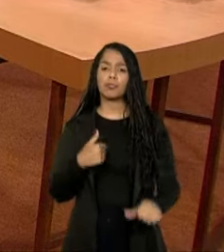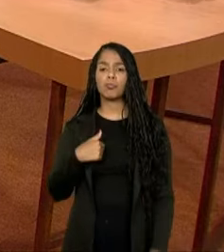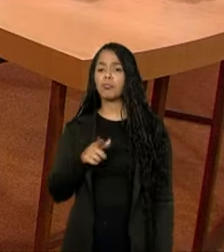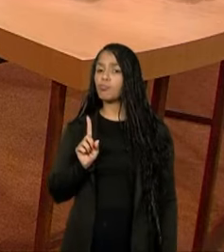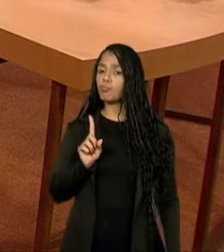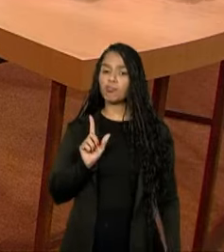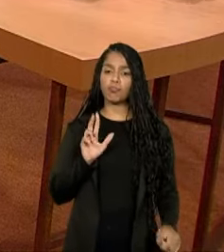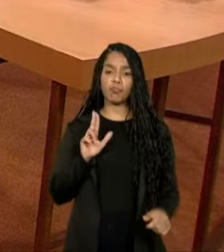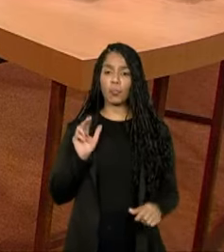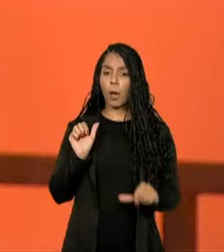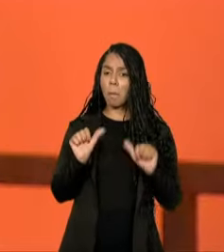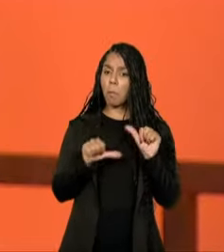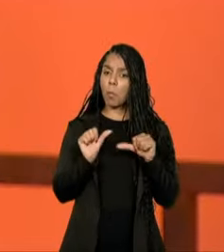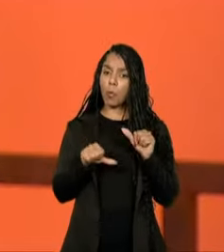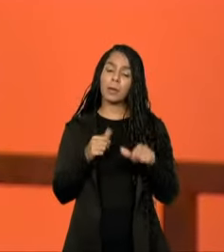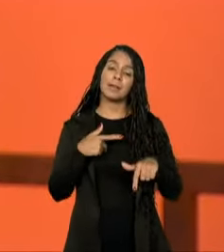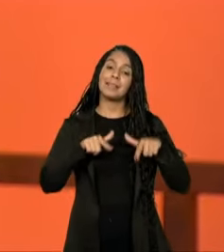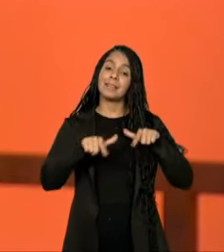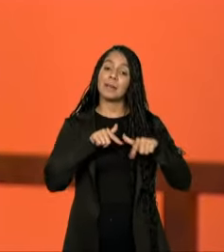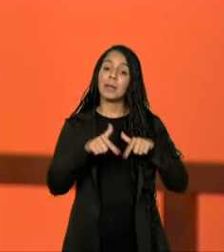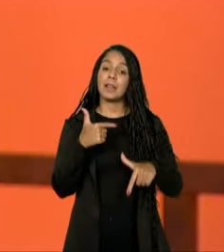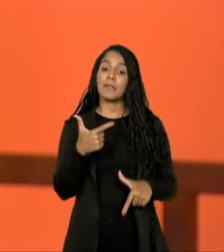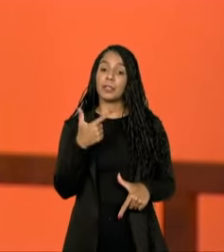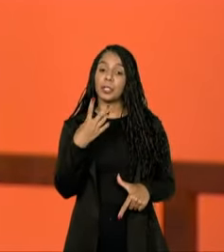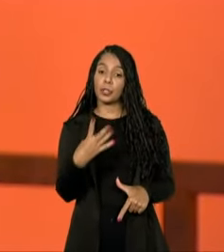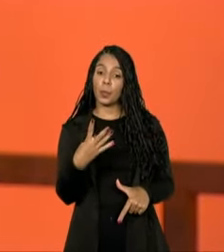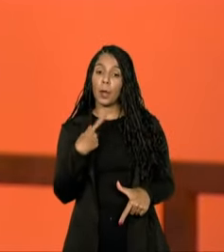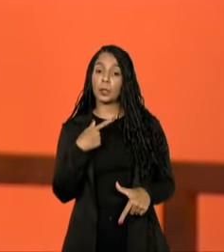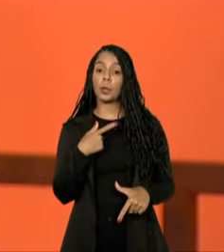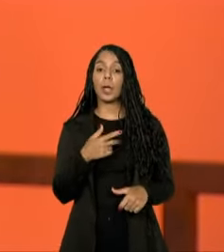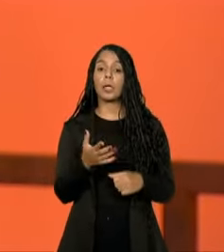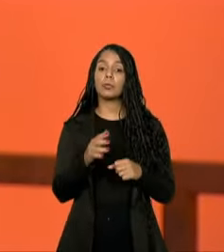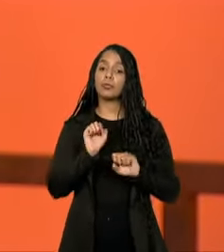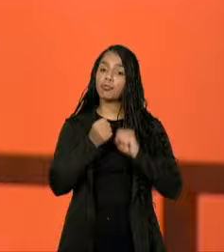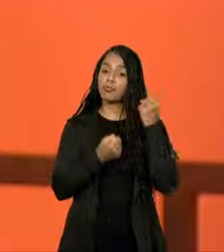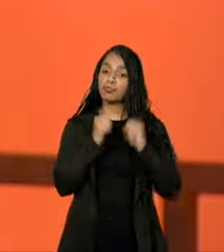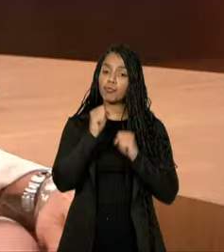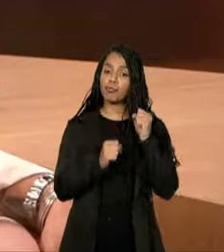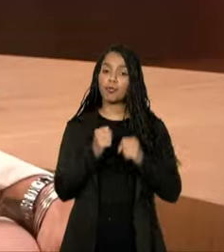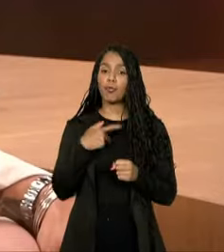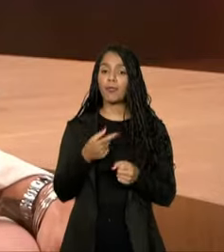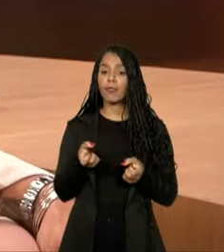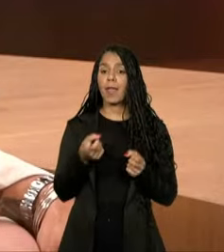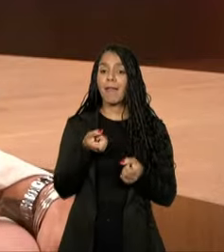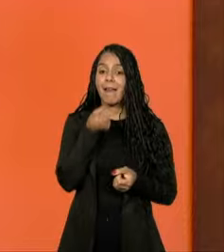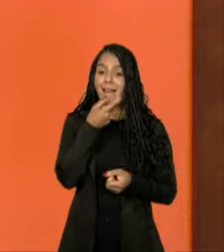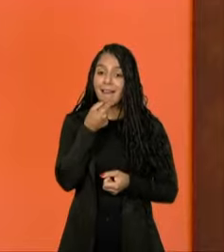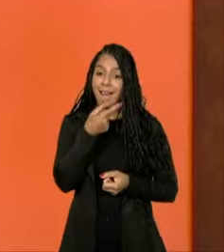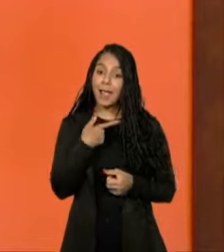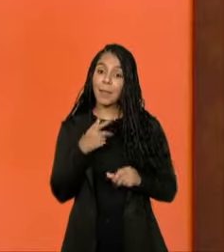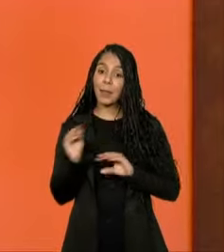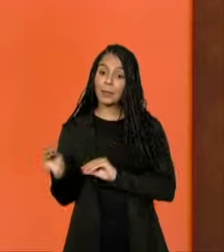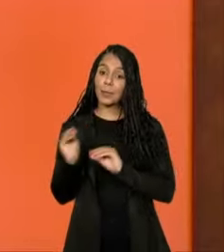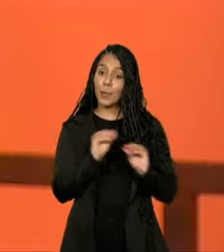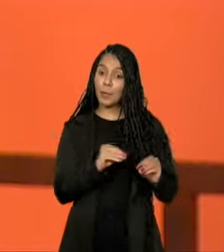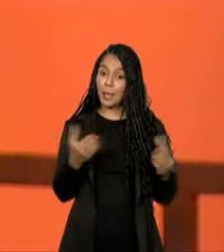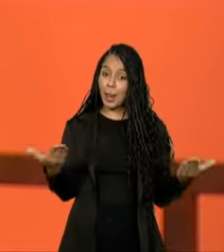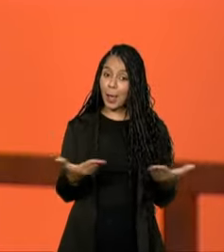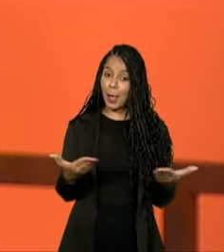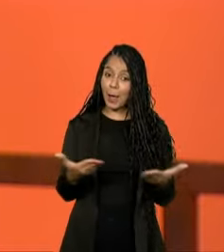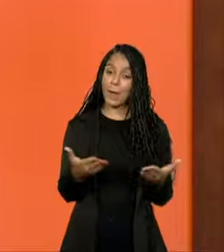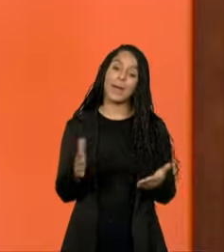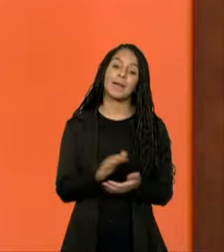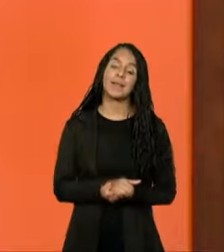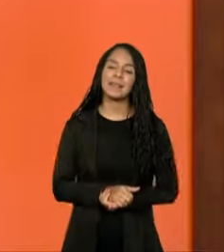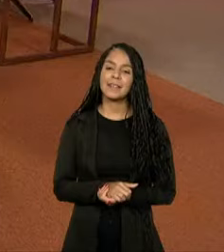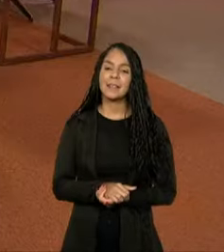muito de mudar. Eu trabalhei 24 anos na indústria farmacêutica, ainda trabalho. Vou sair agora, vou fazer minha transição de carreira agora, nesse